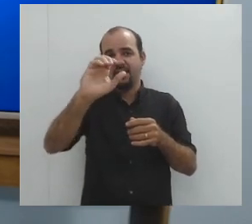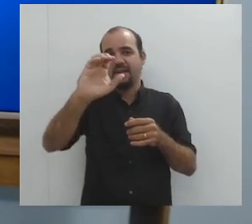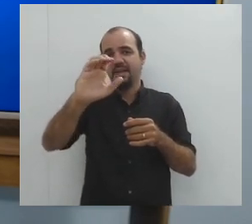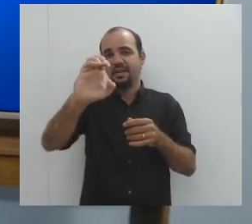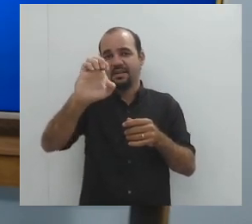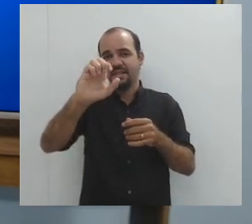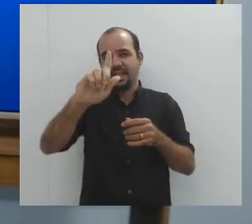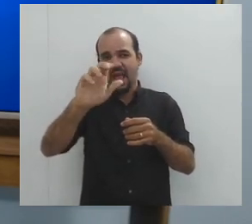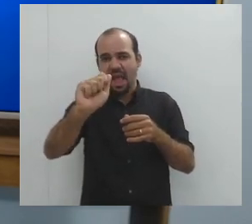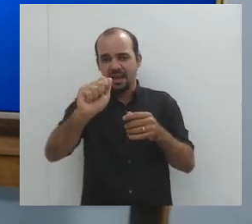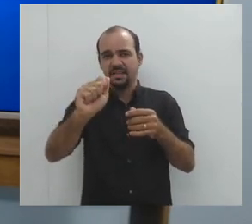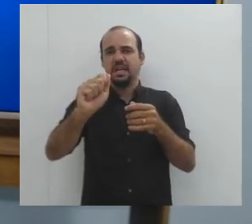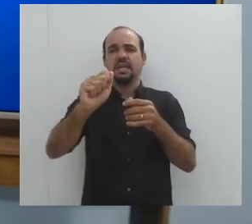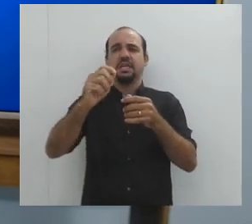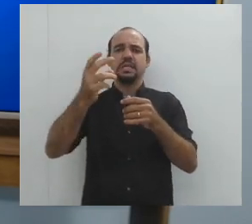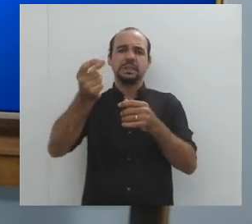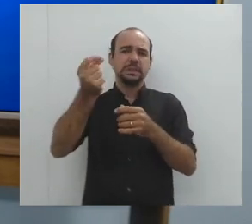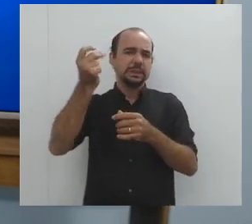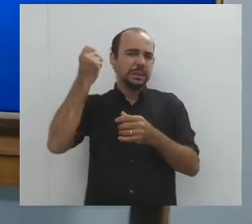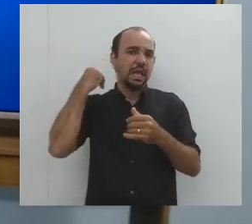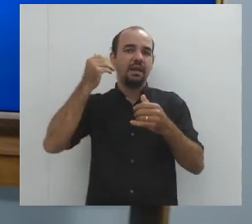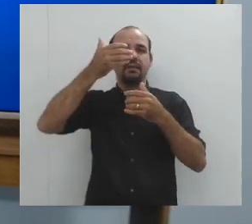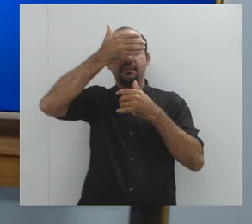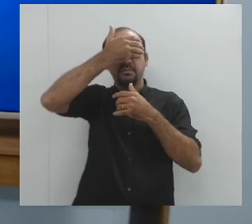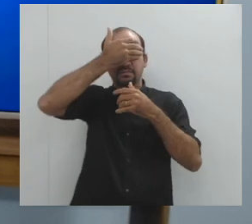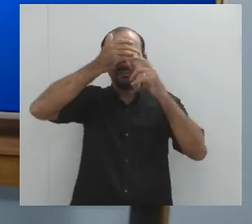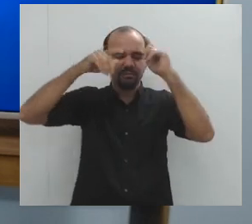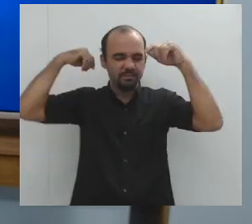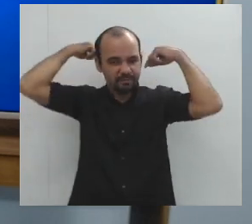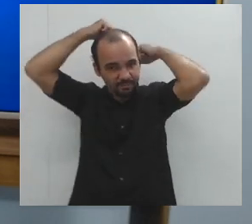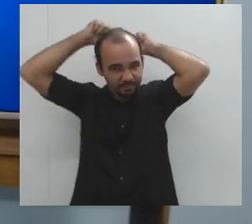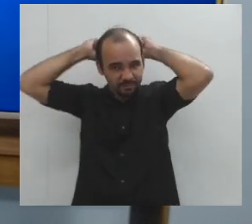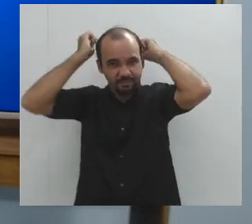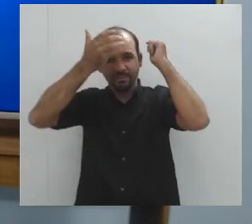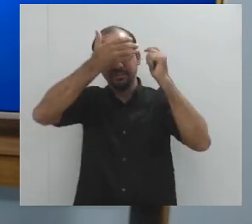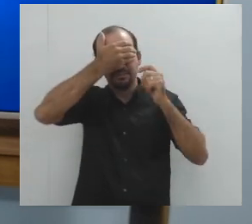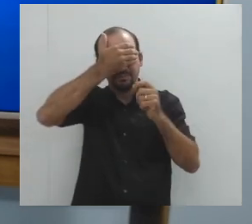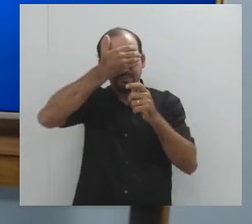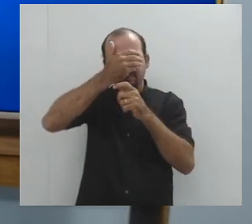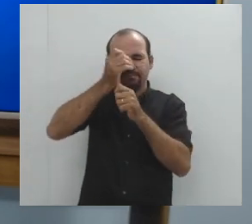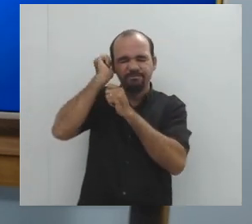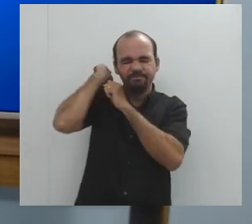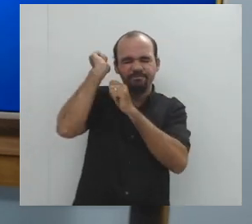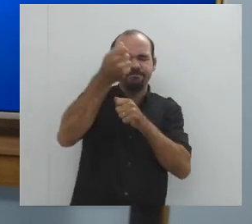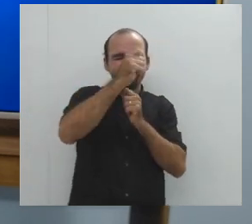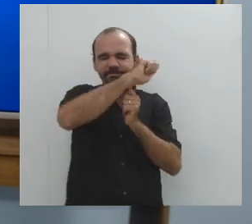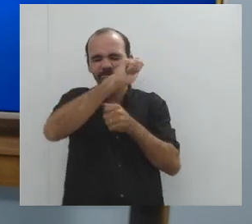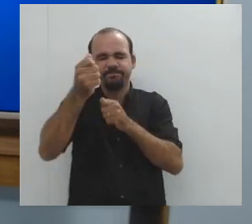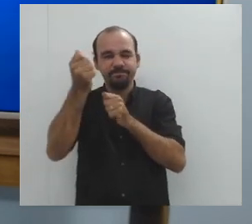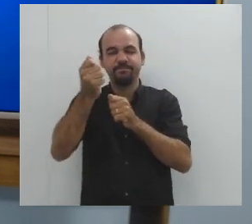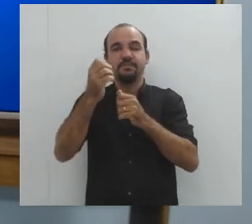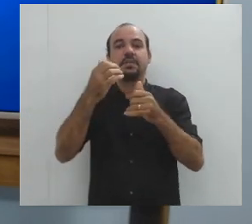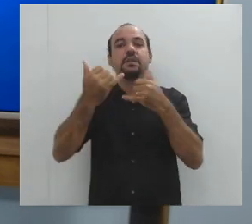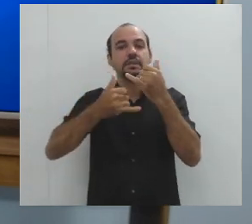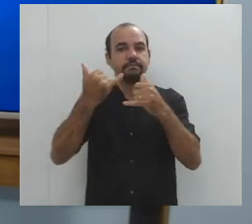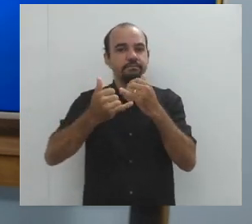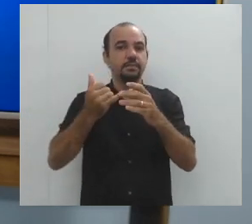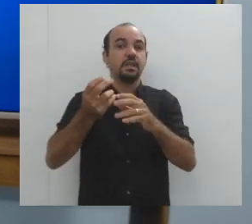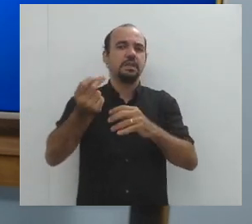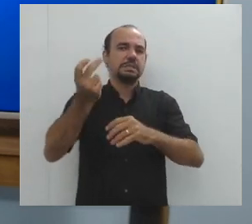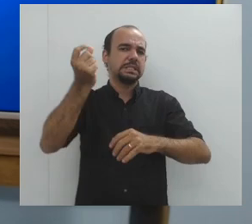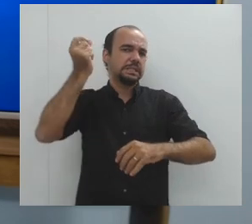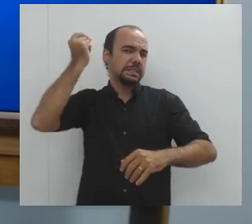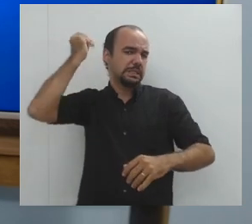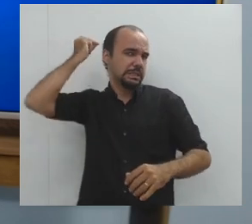século XVI e XVII, registros e relatos, de tapeçarias francesas com cenas